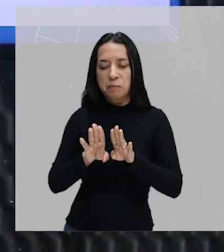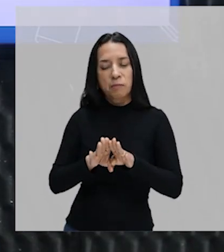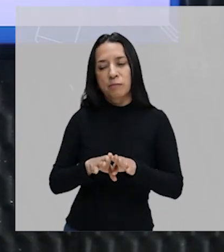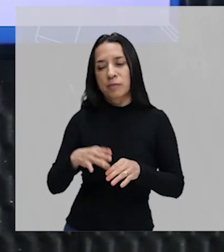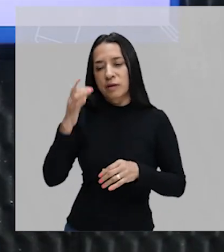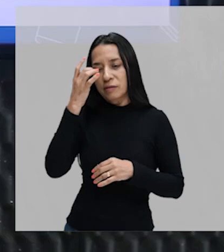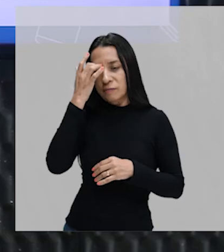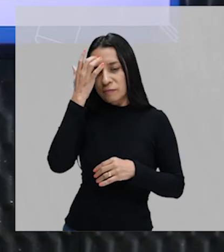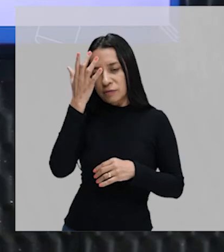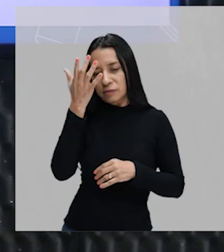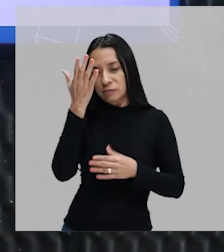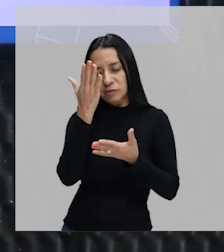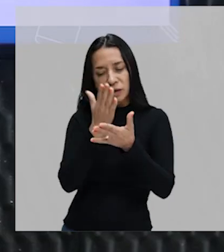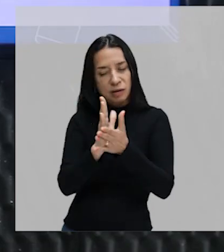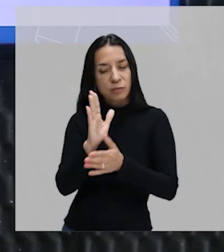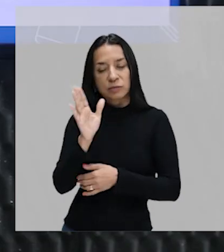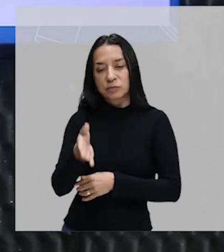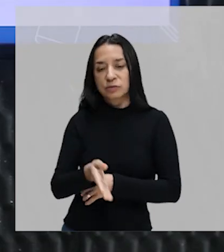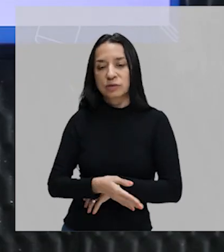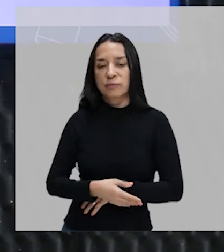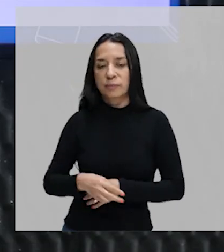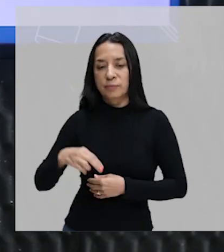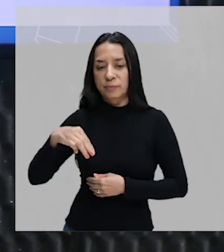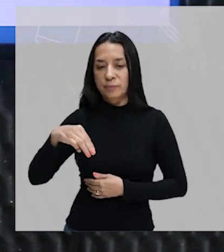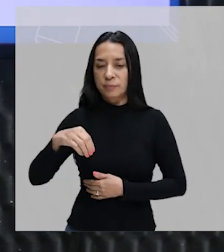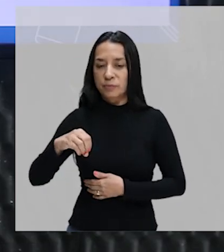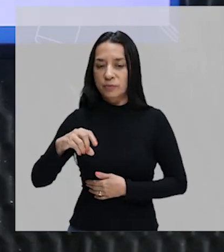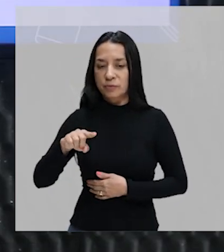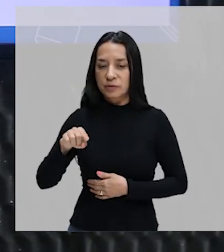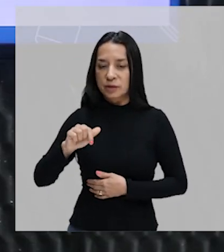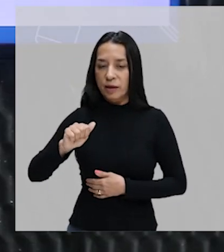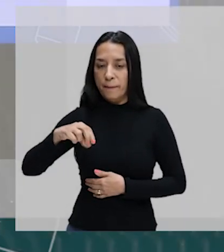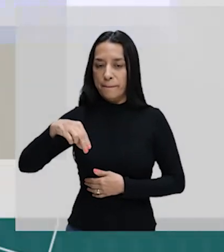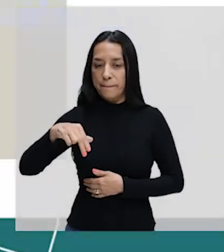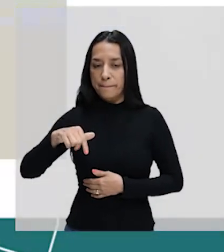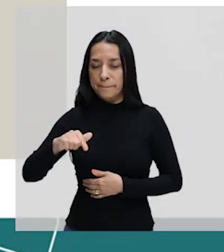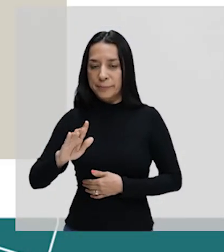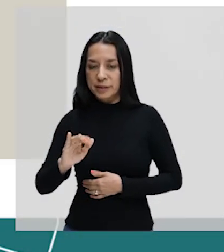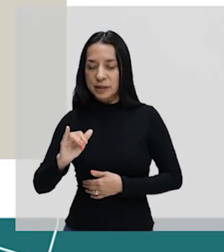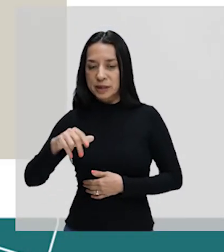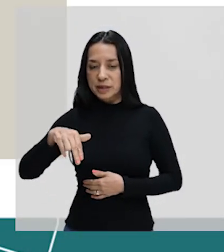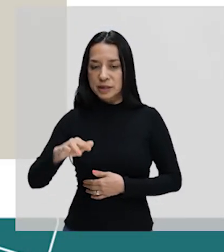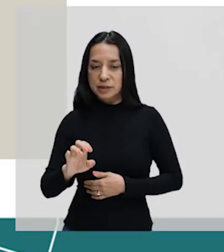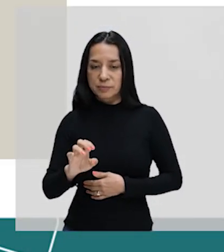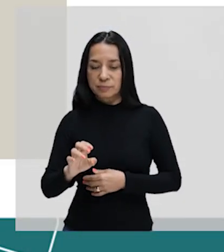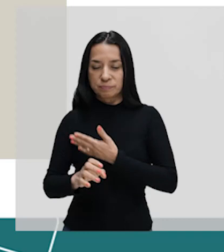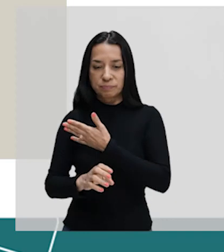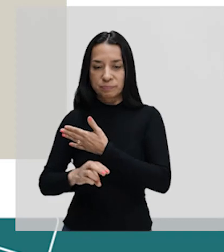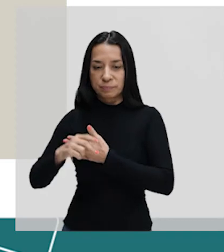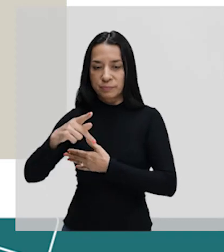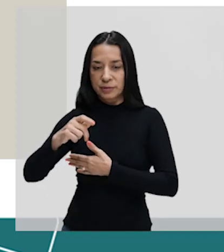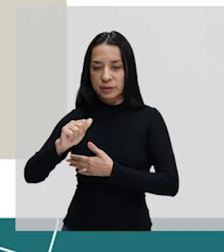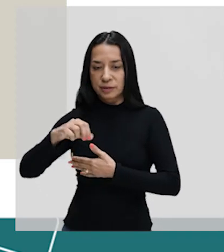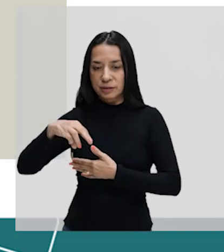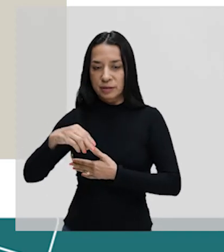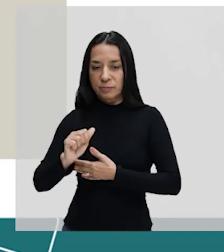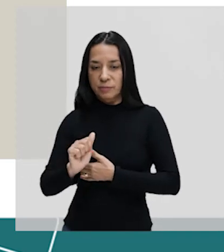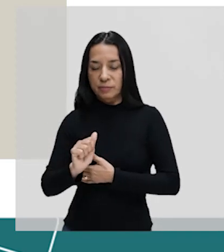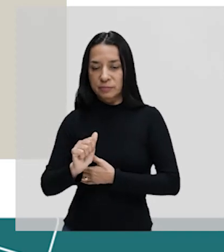Tá terminando já. Moçambique, moçambiquenho e moçambiquenha.